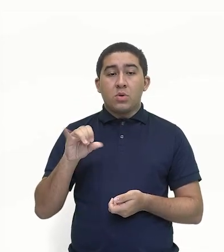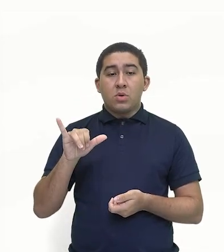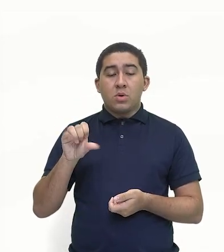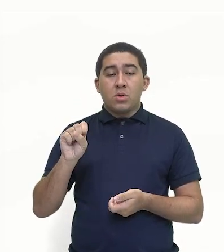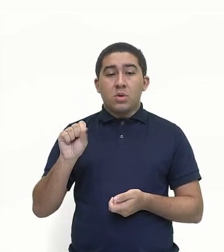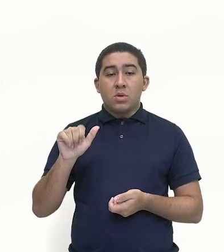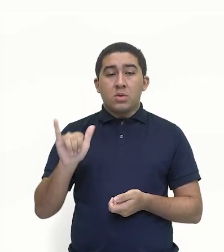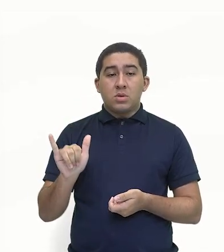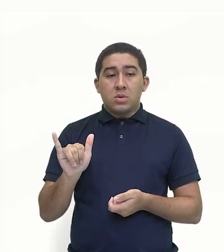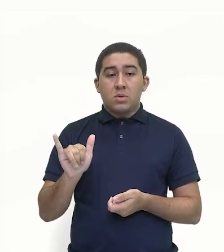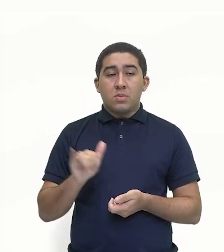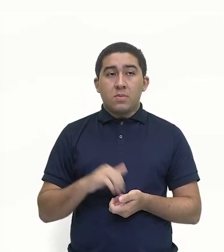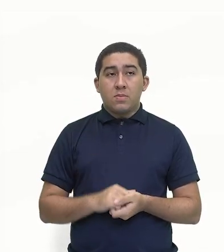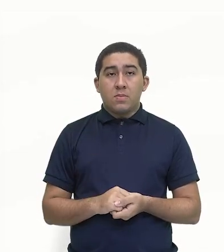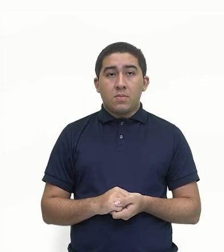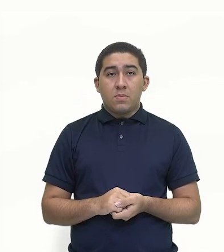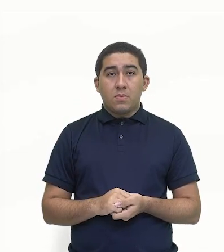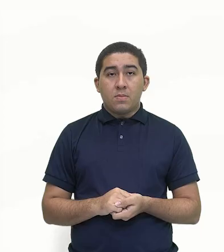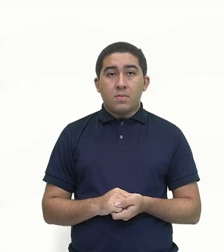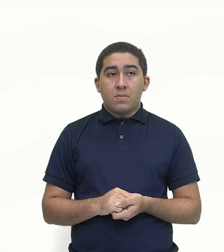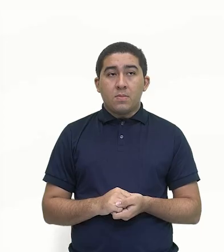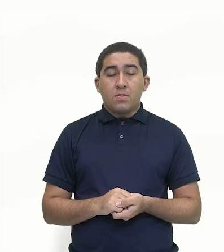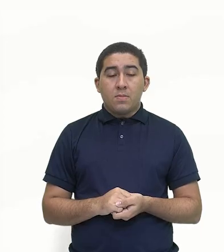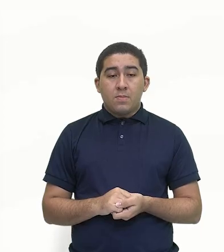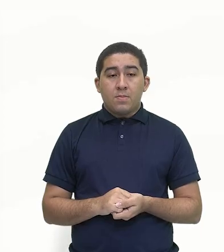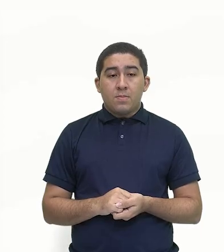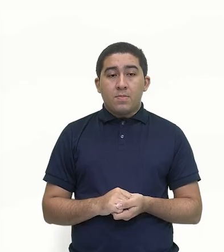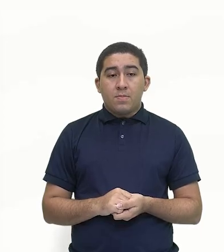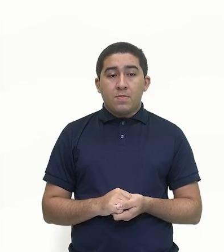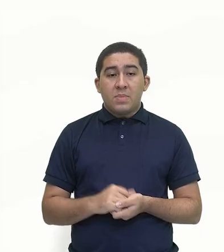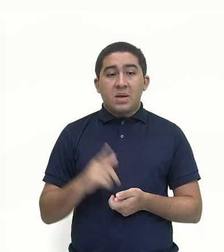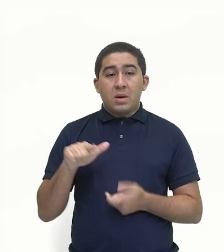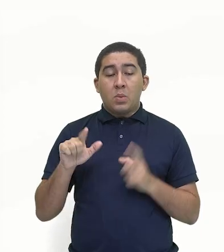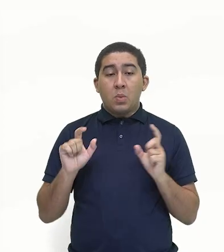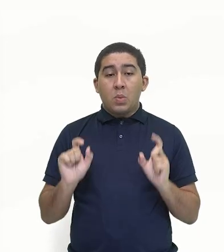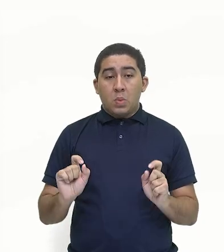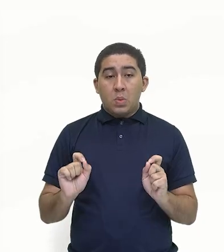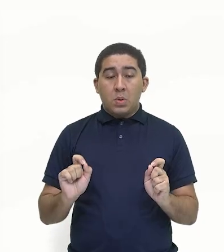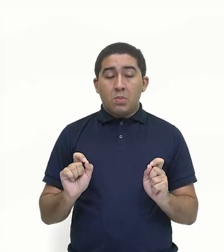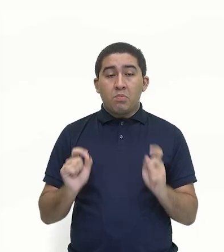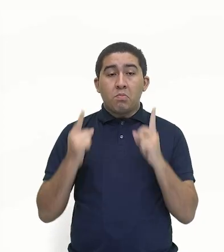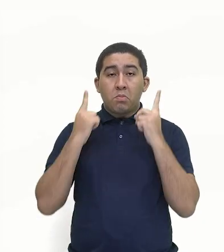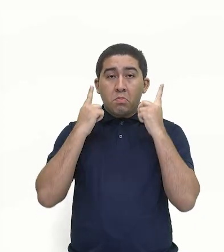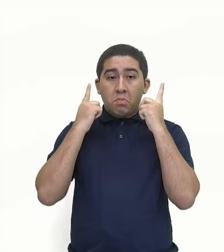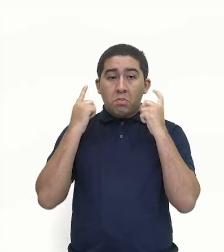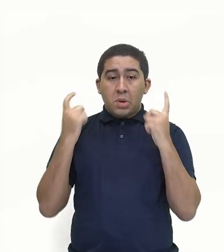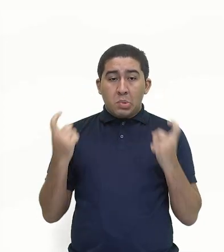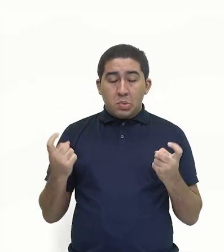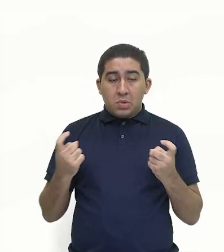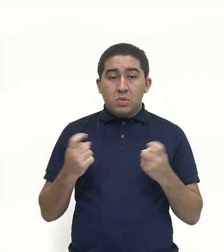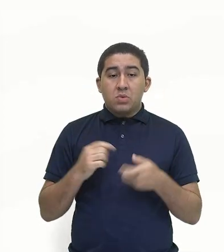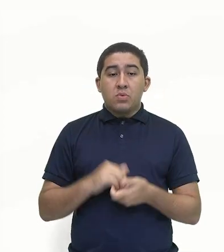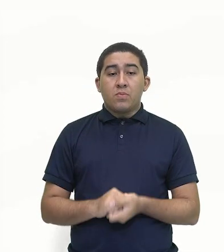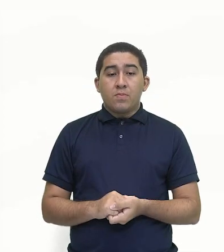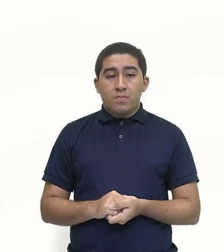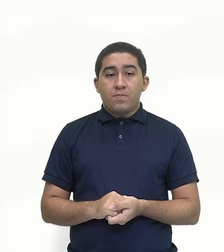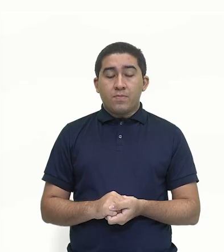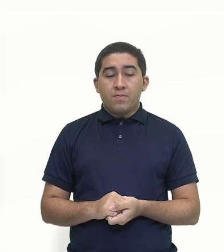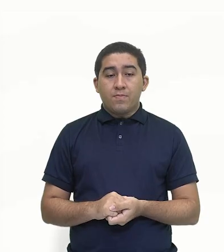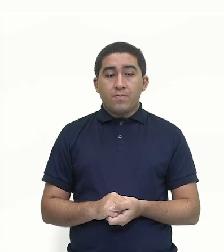Noisy. Noisy. Como eu já falei anteriormente, noisy significa